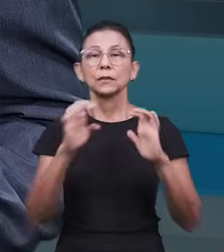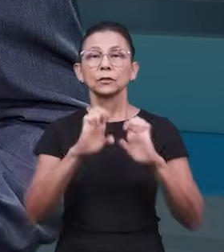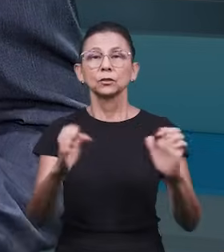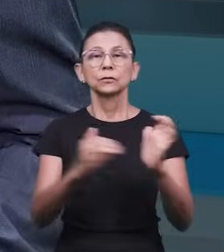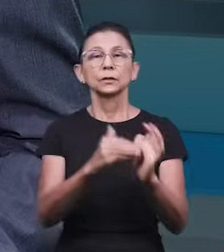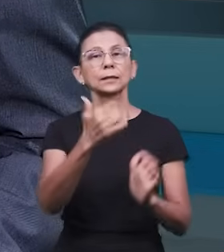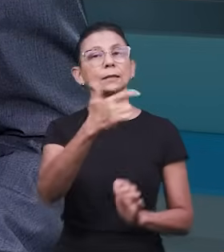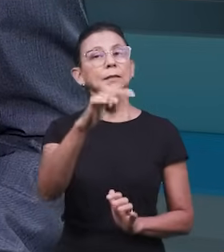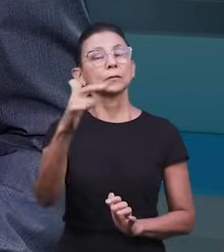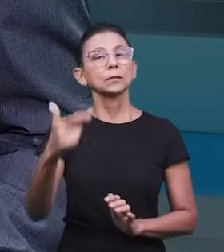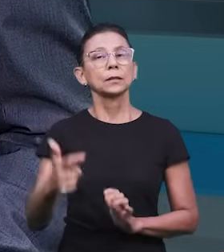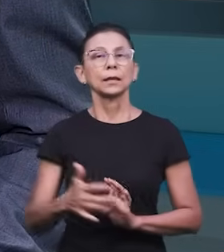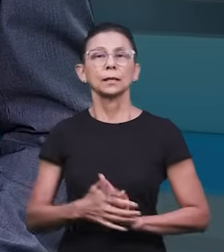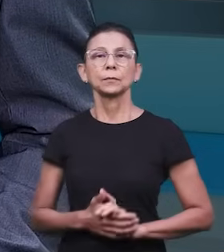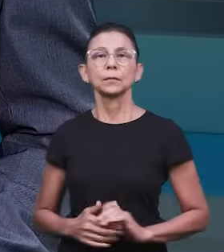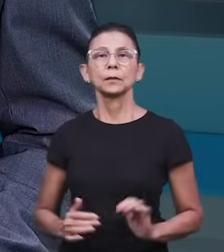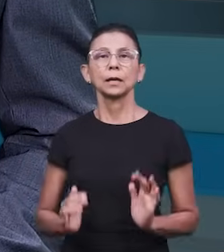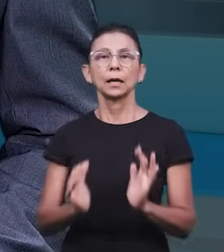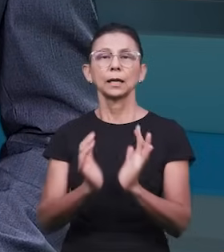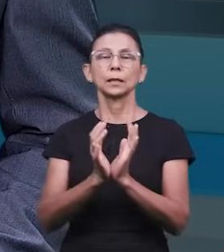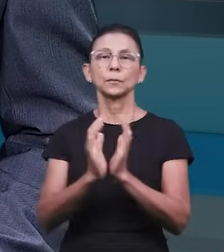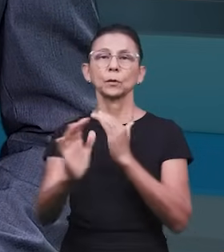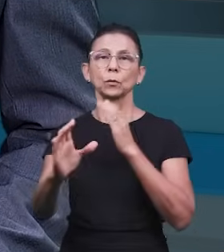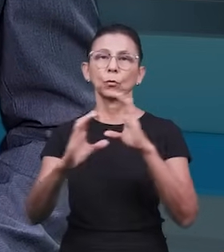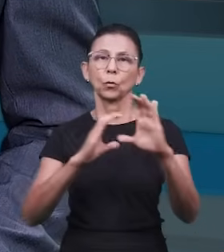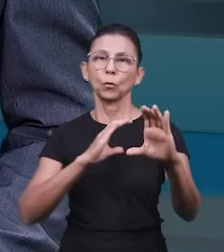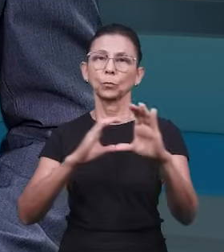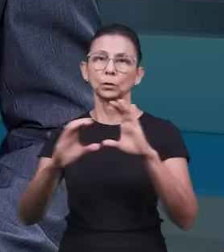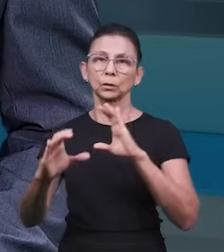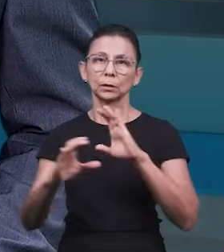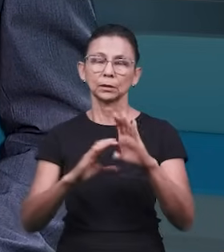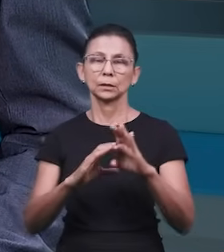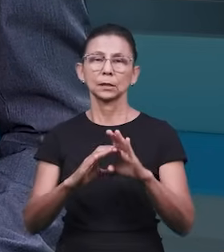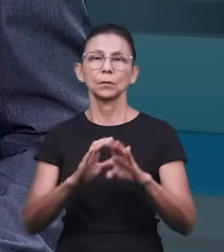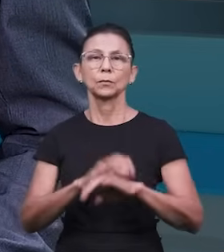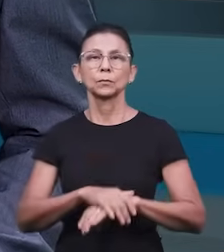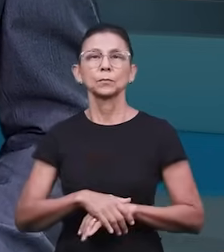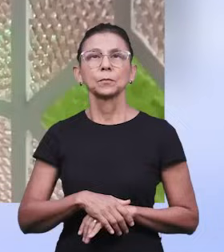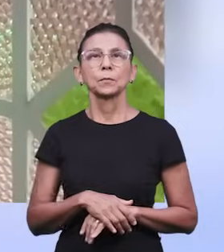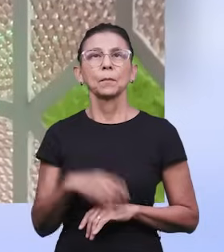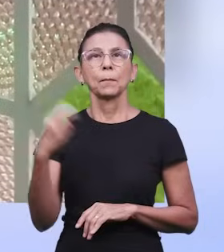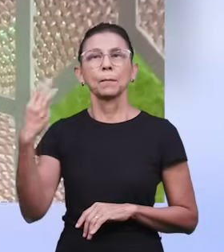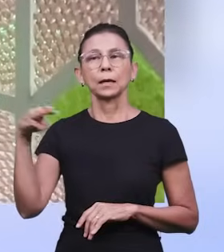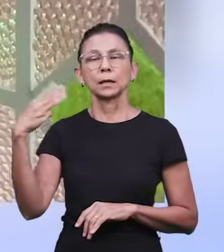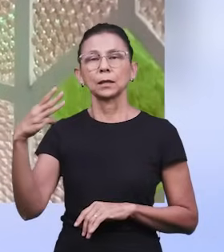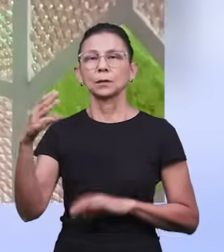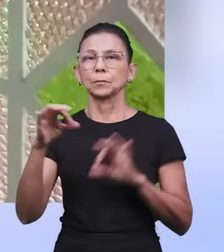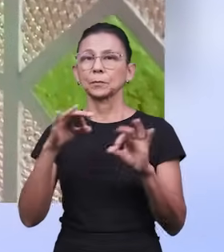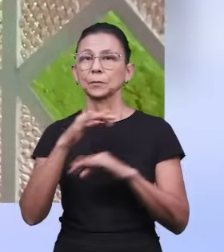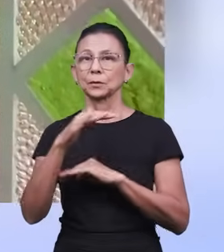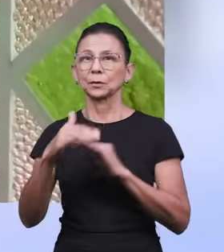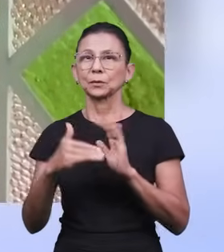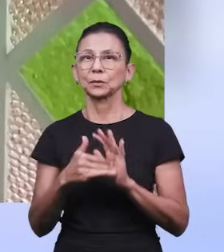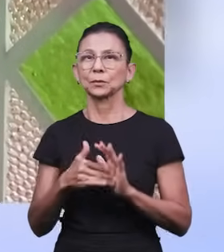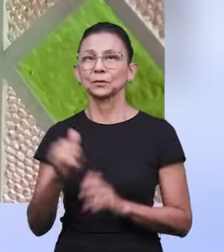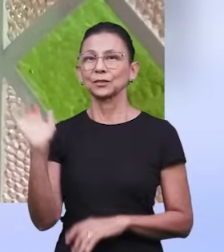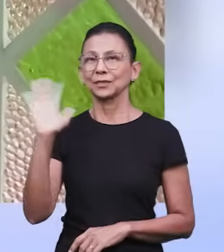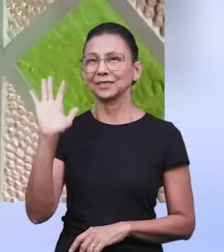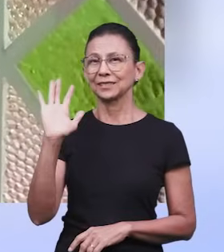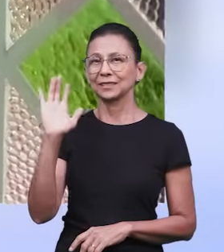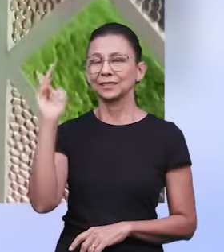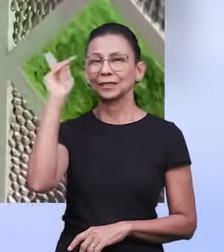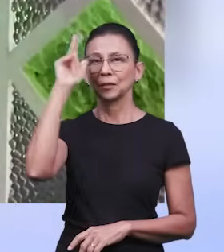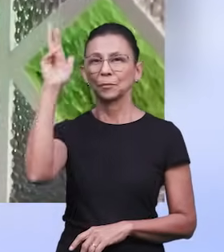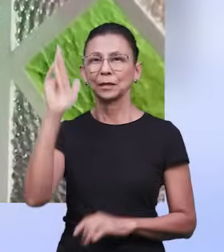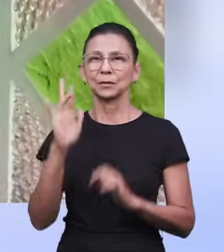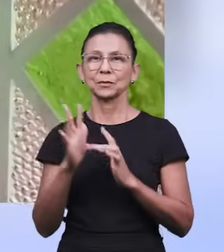Sem Fronteiras, produzida pela equipe de comunicação lá do Maranhão. Confere aí. A paz do Senhor, irmão Arne, e